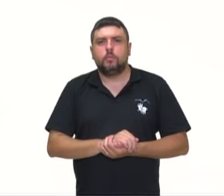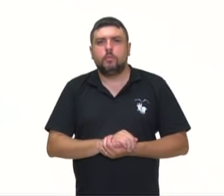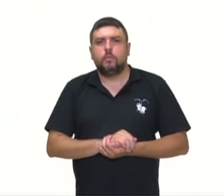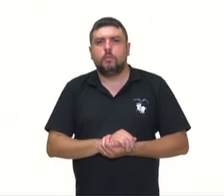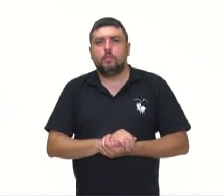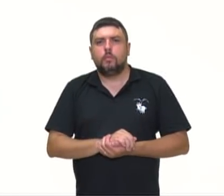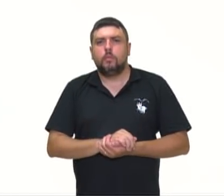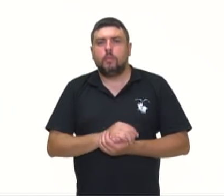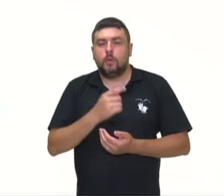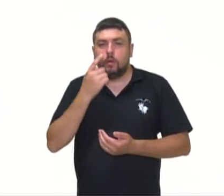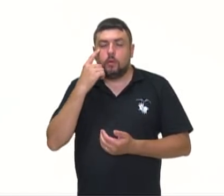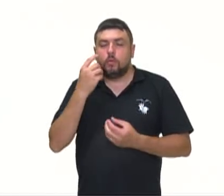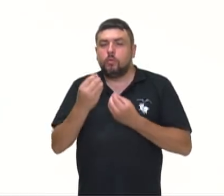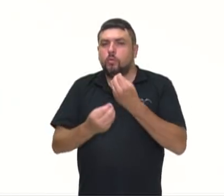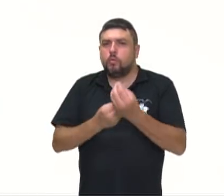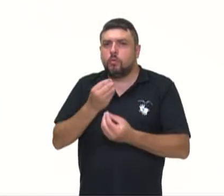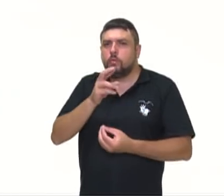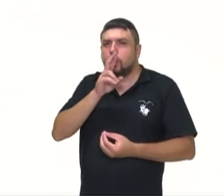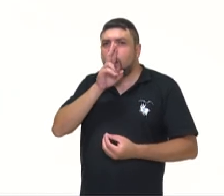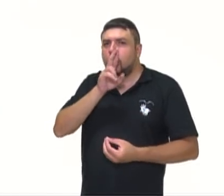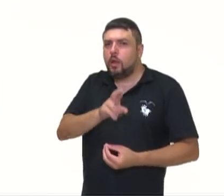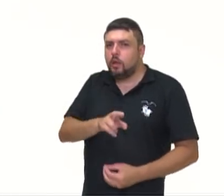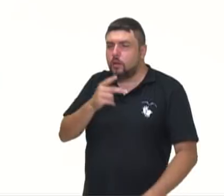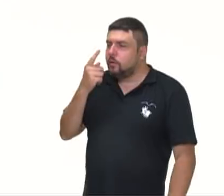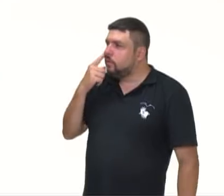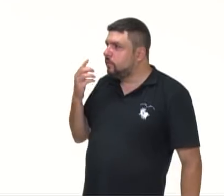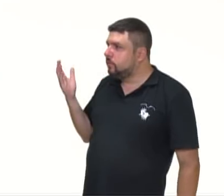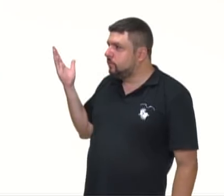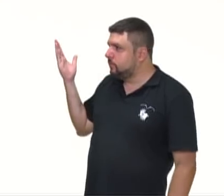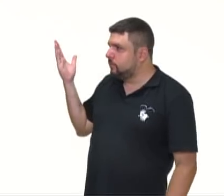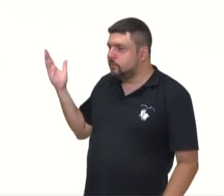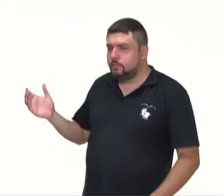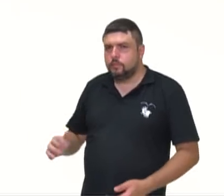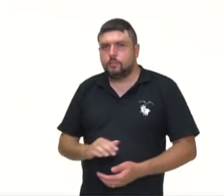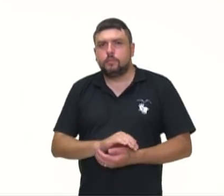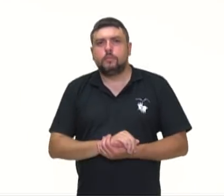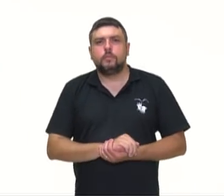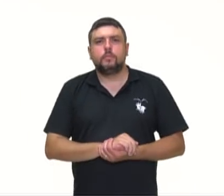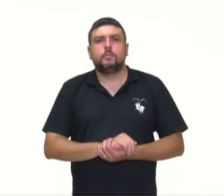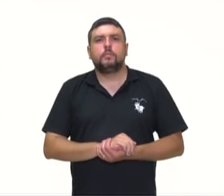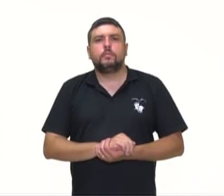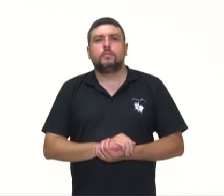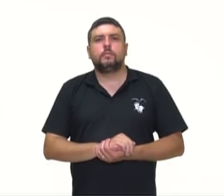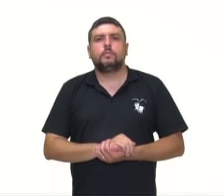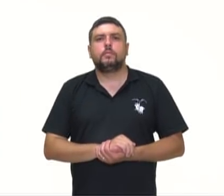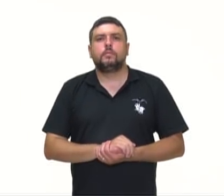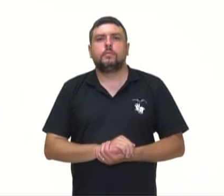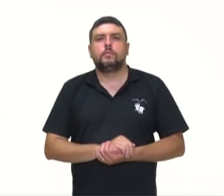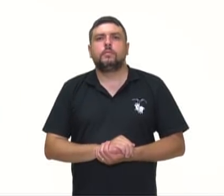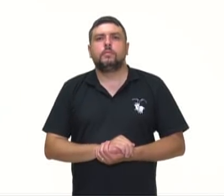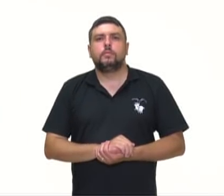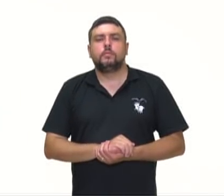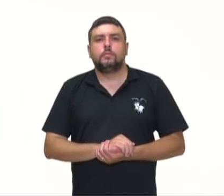menor medirá 14,52 metros e o lado maior vai medir